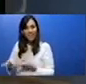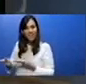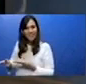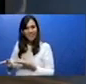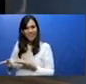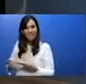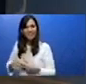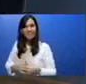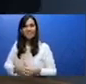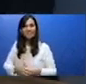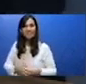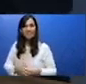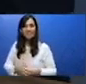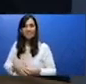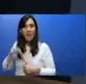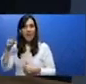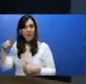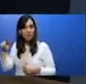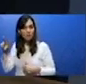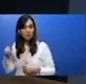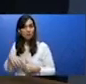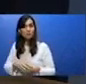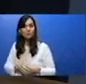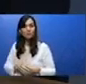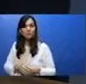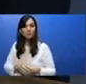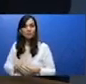Anfitriã, né? A, tio.